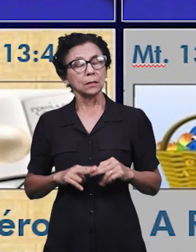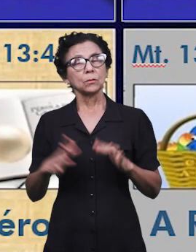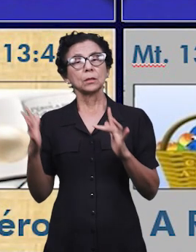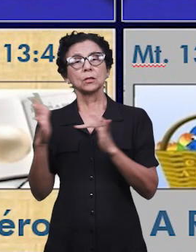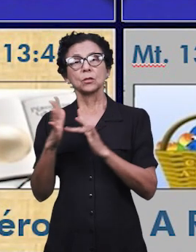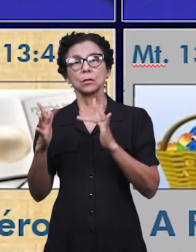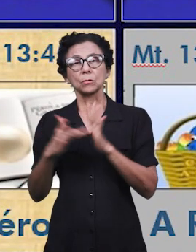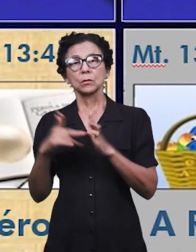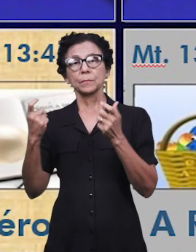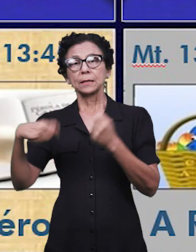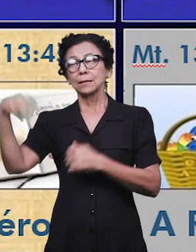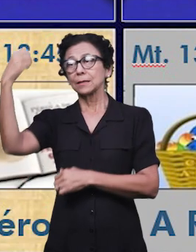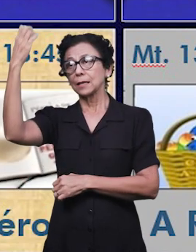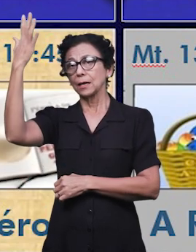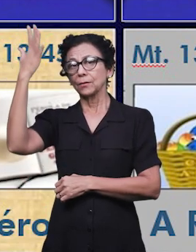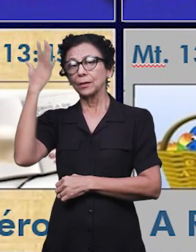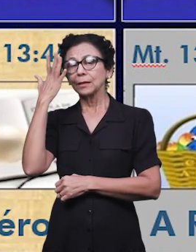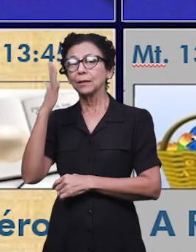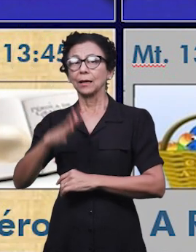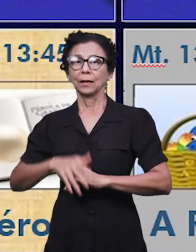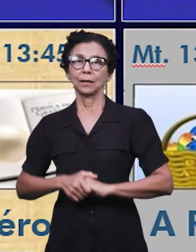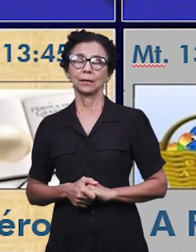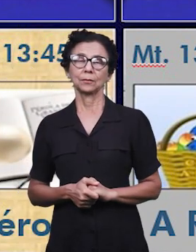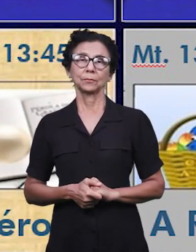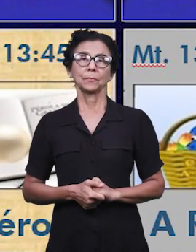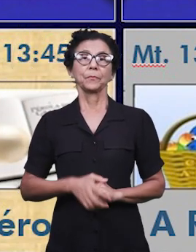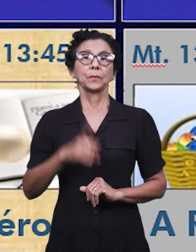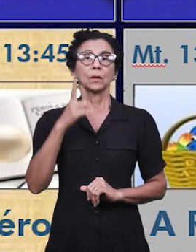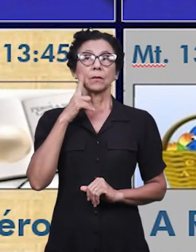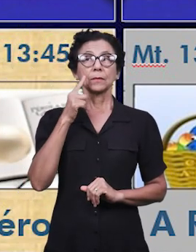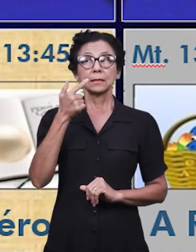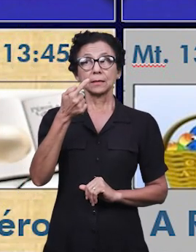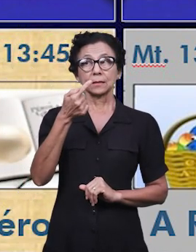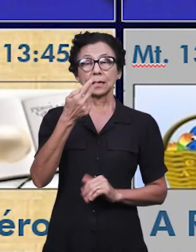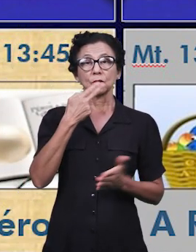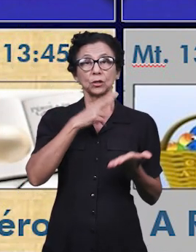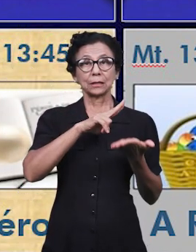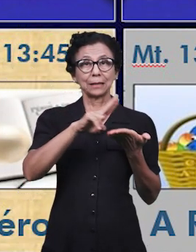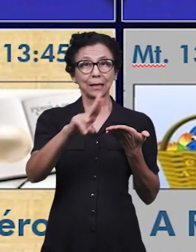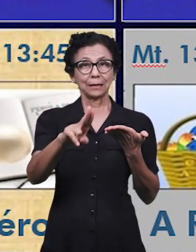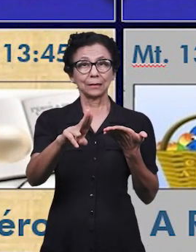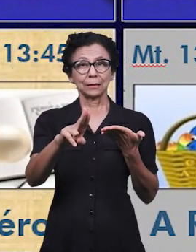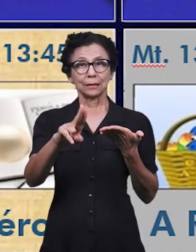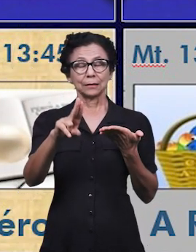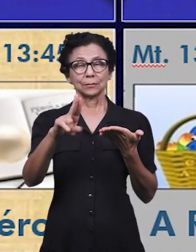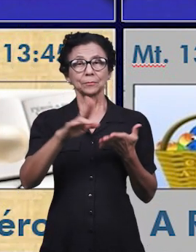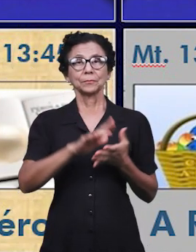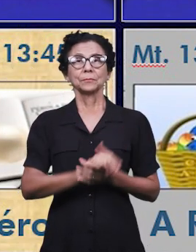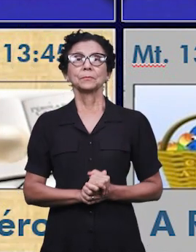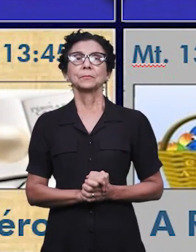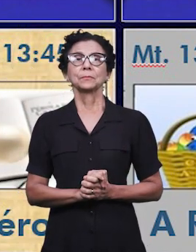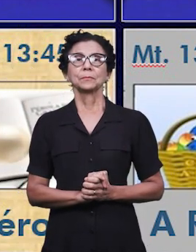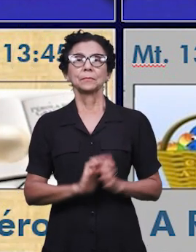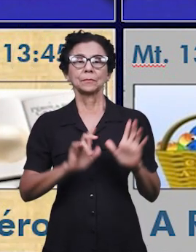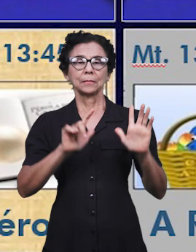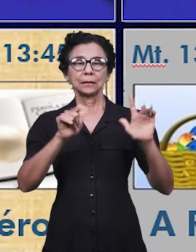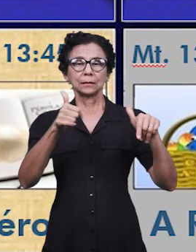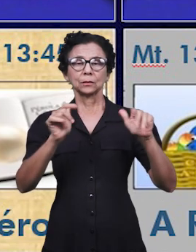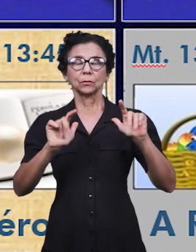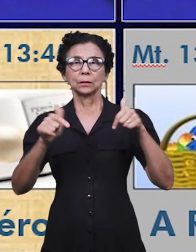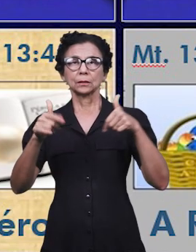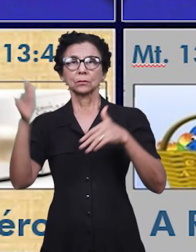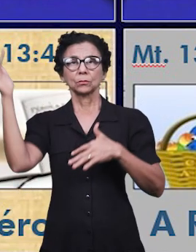no espírito de revelação que está na penúltima igreja. Espírito,